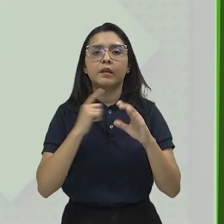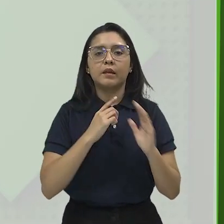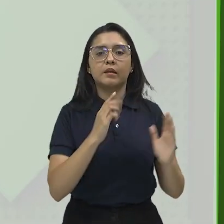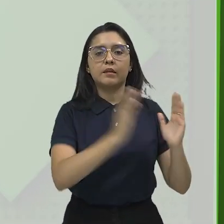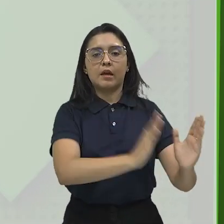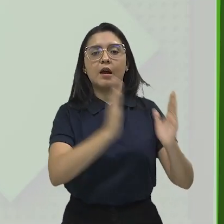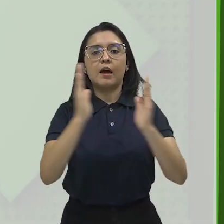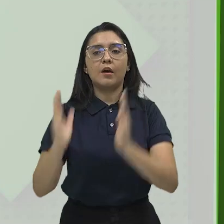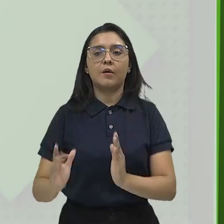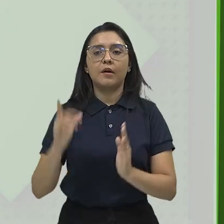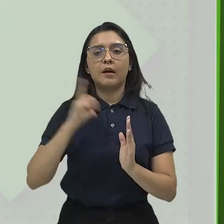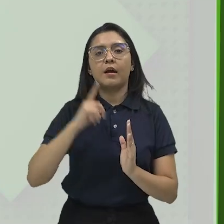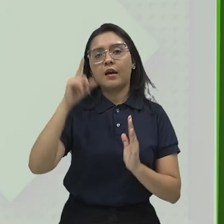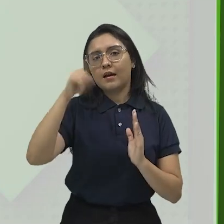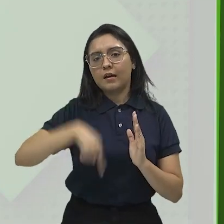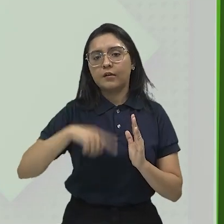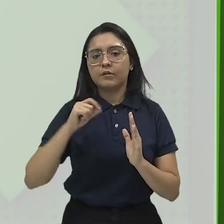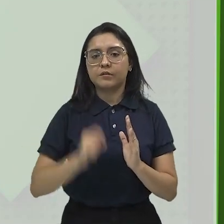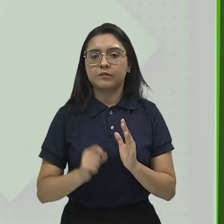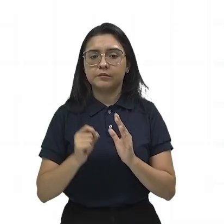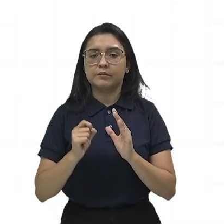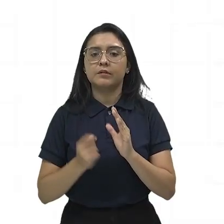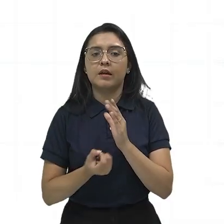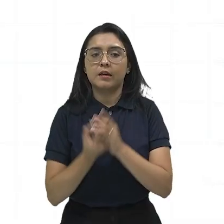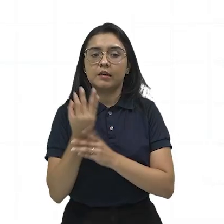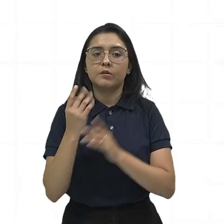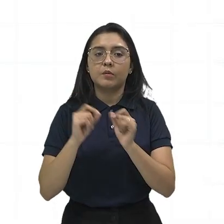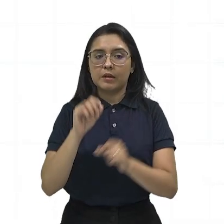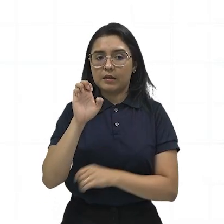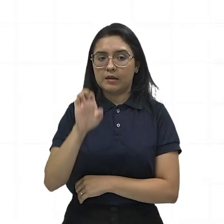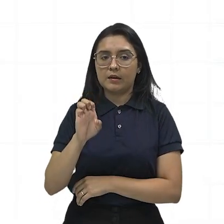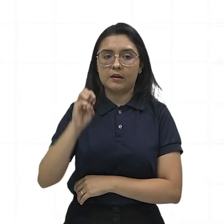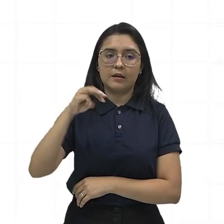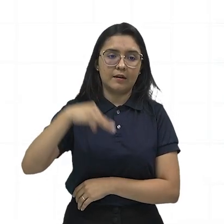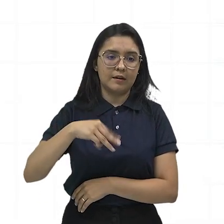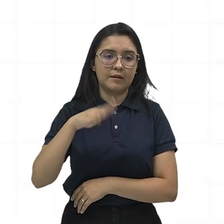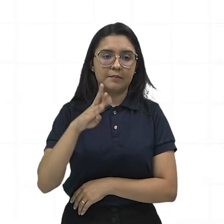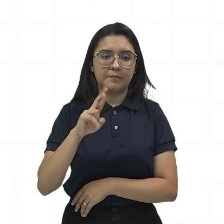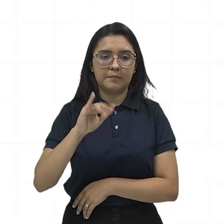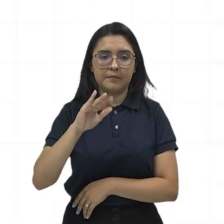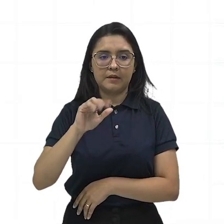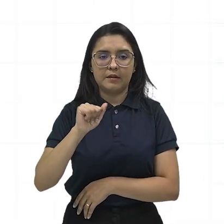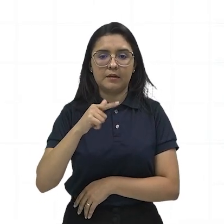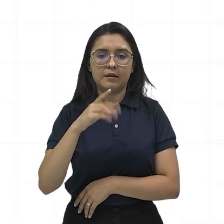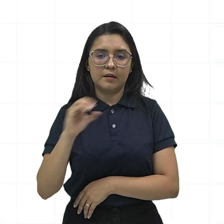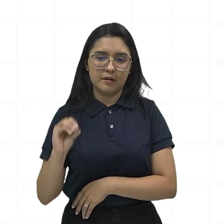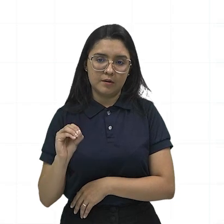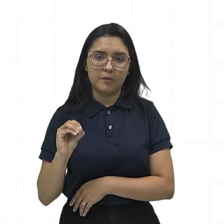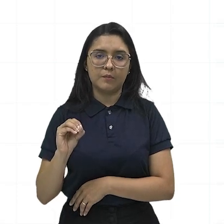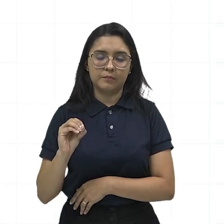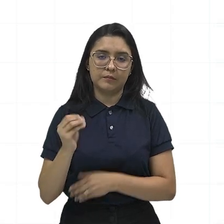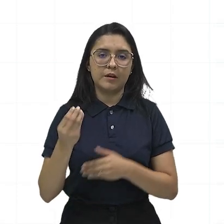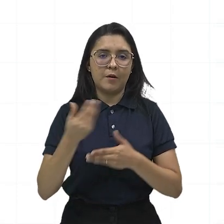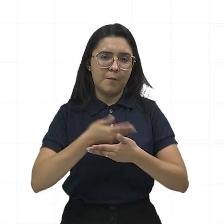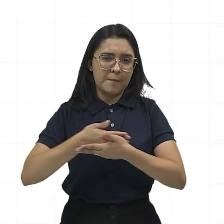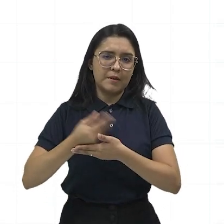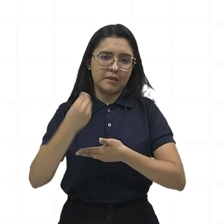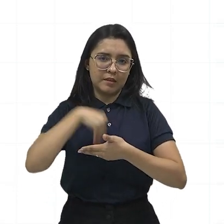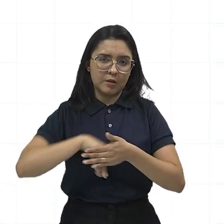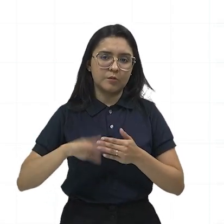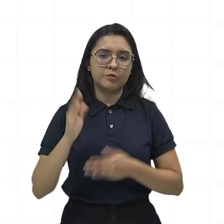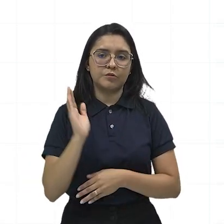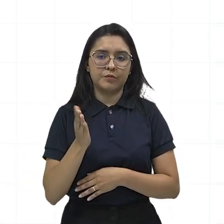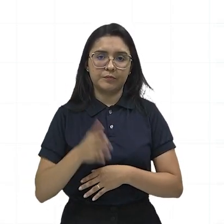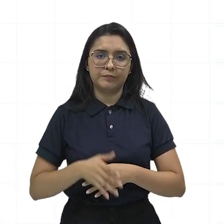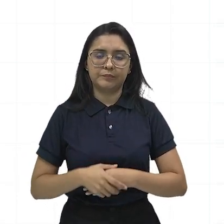etapa, que é a etapa da formação do embrião. Então, o organismo que está nos primeiros